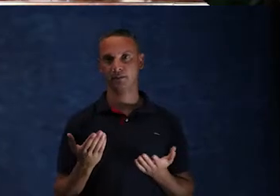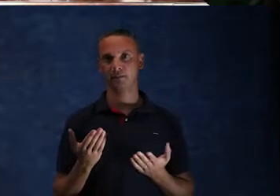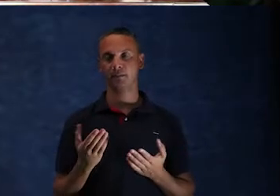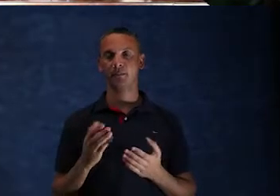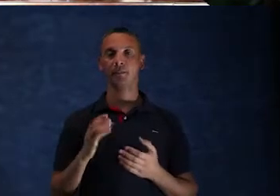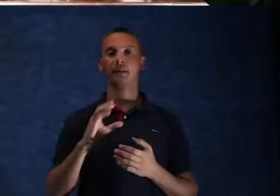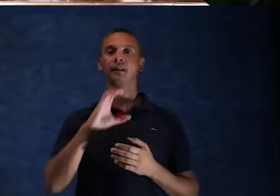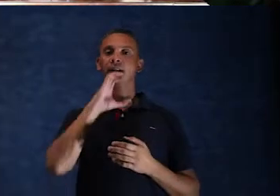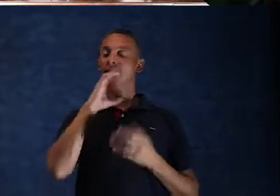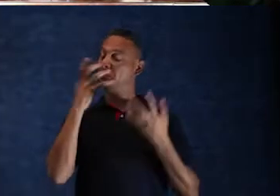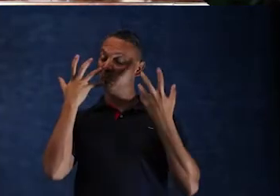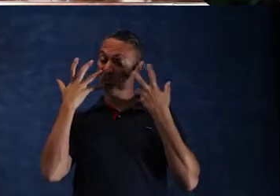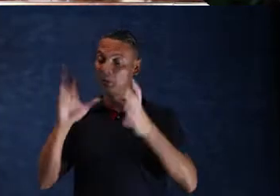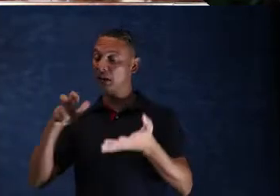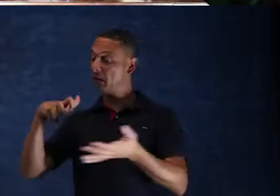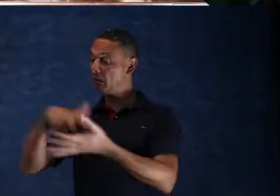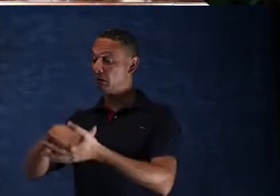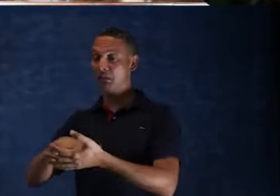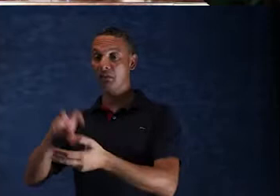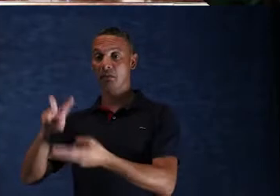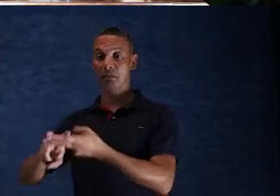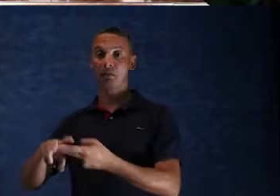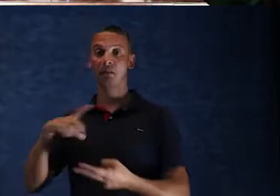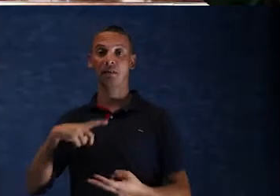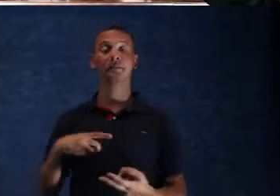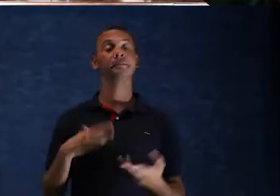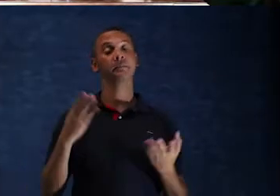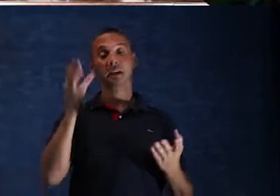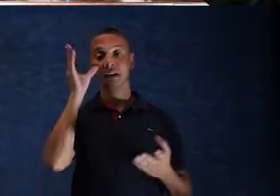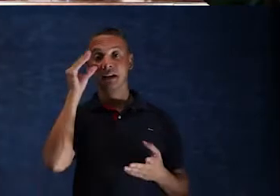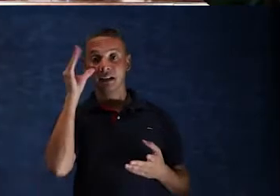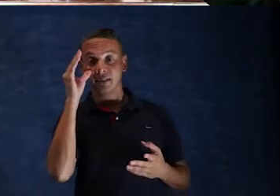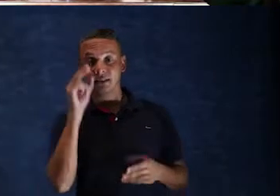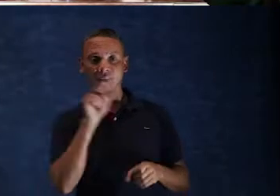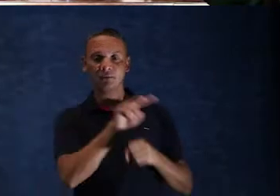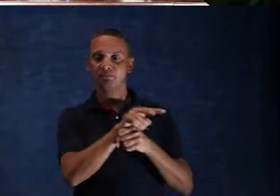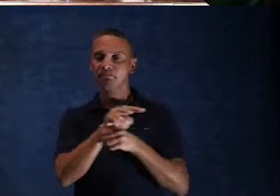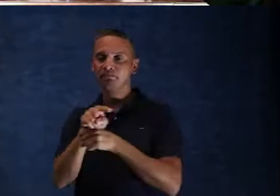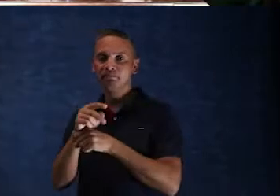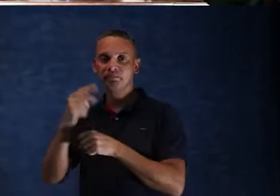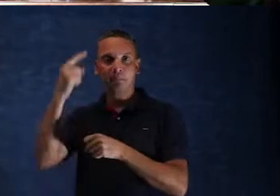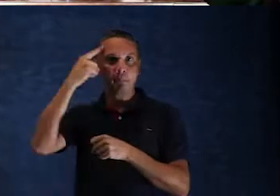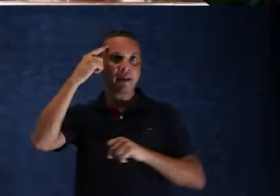até a cumprir a pena. Então, é muito interessante a gente observar